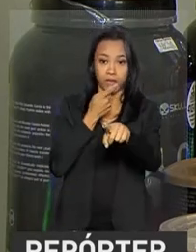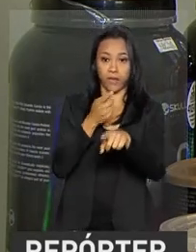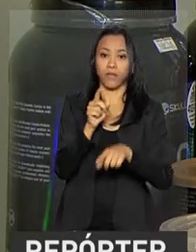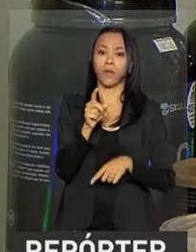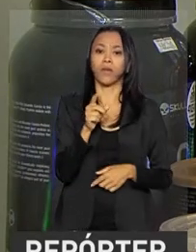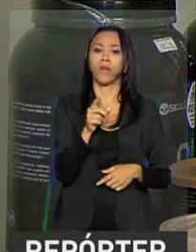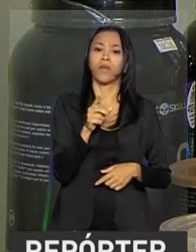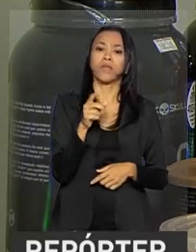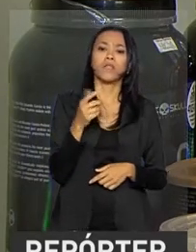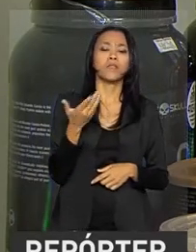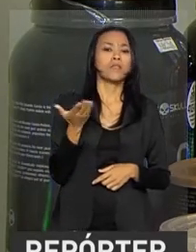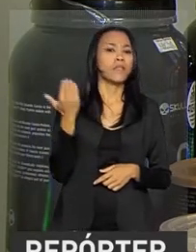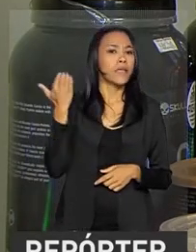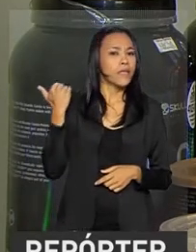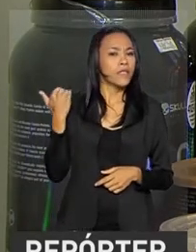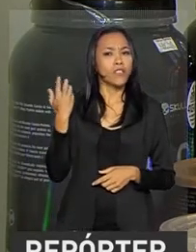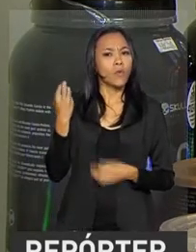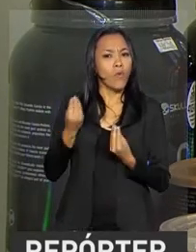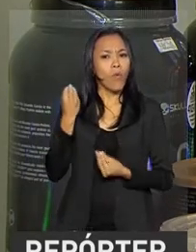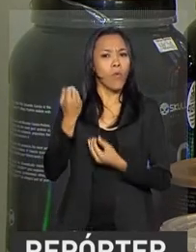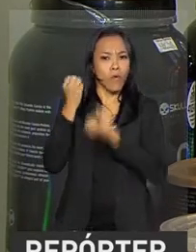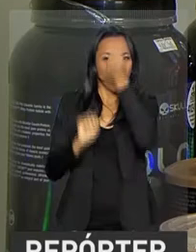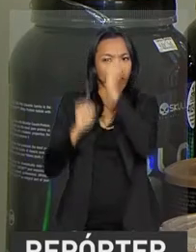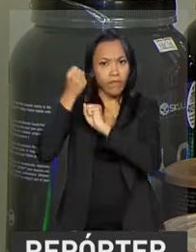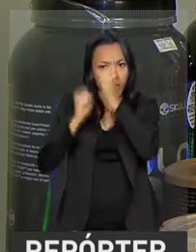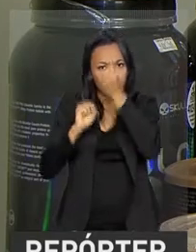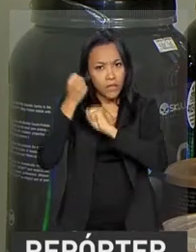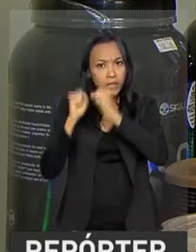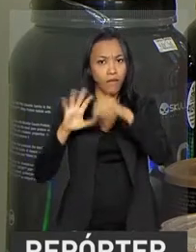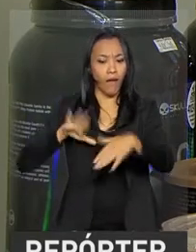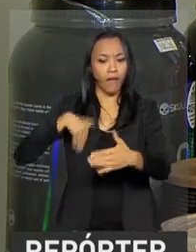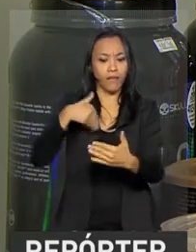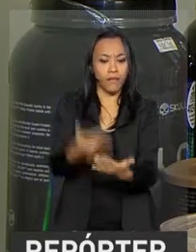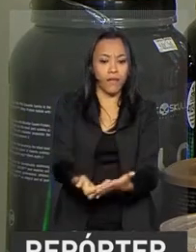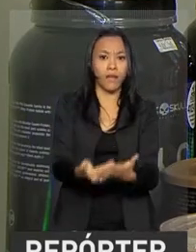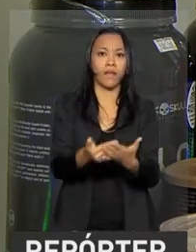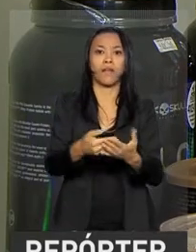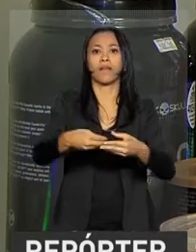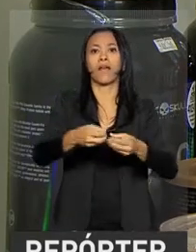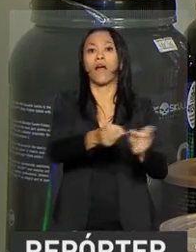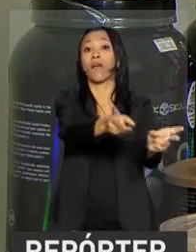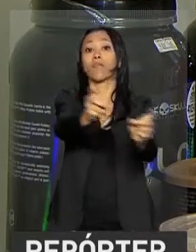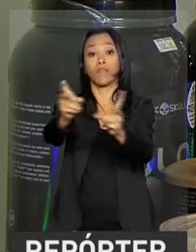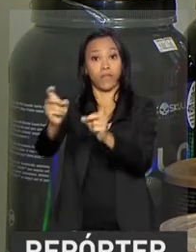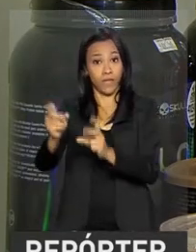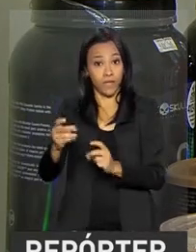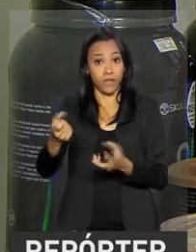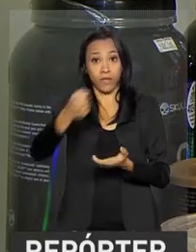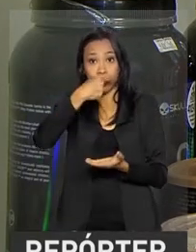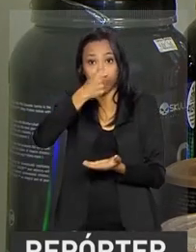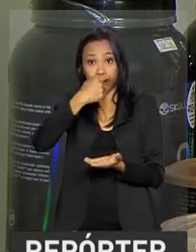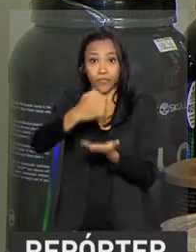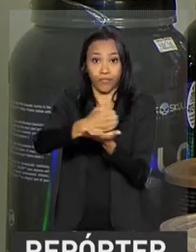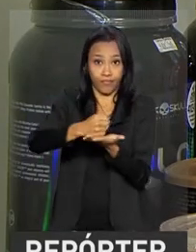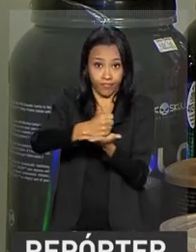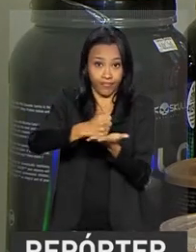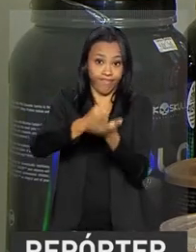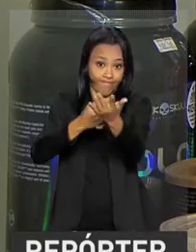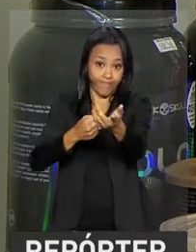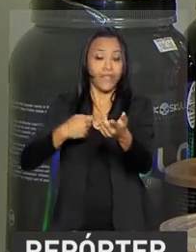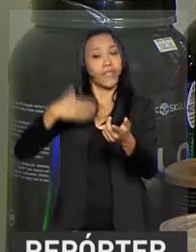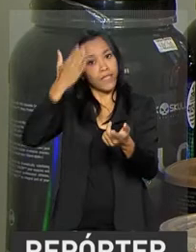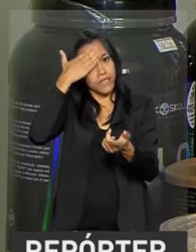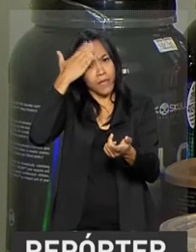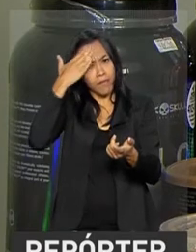é que foi desde o processo da fabricação até a exposição do produto. Então todos têm que passar por as